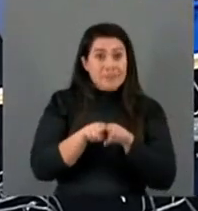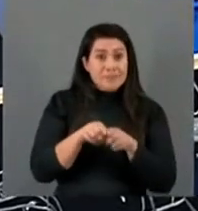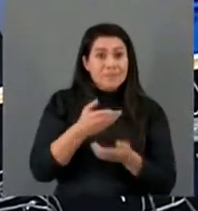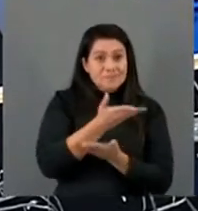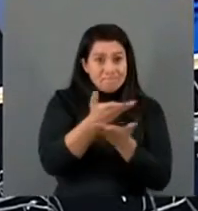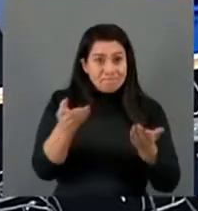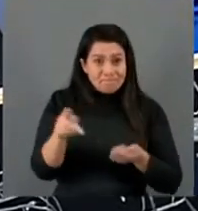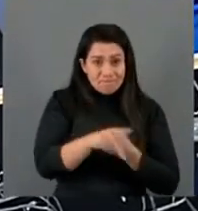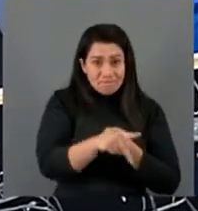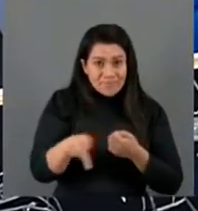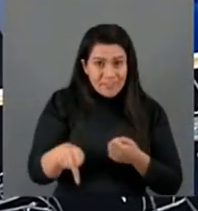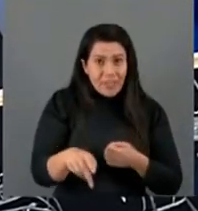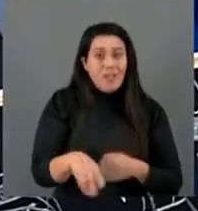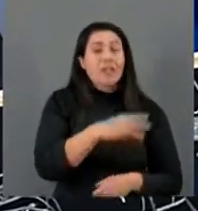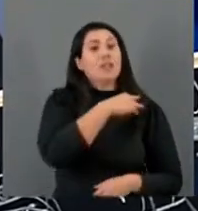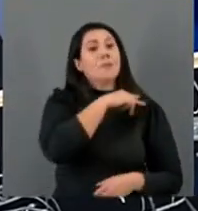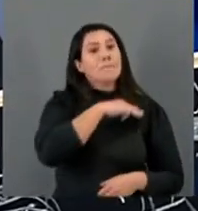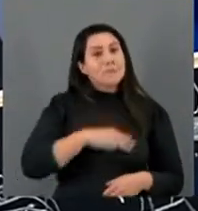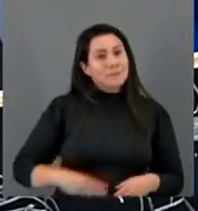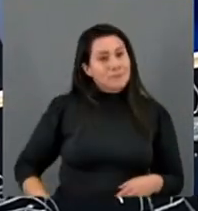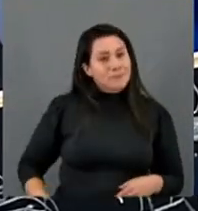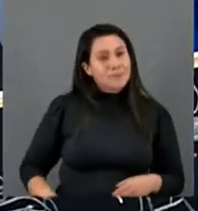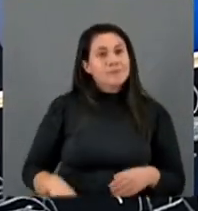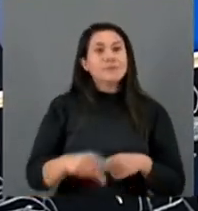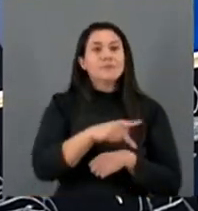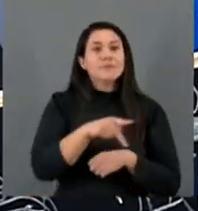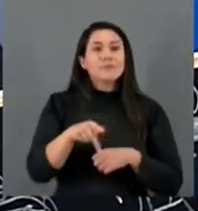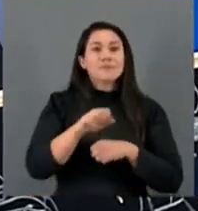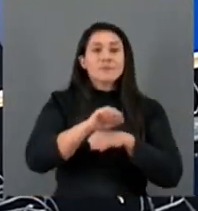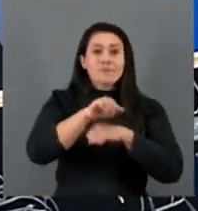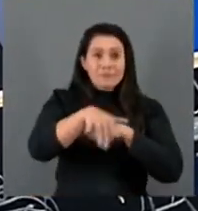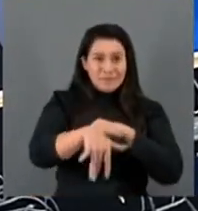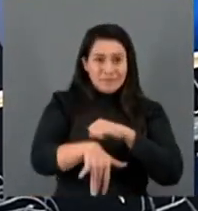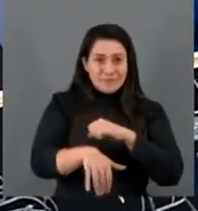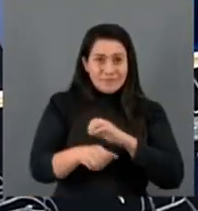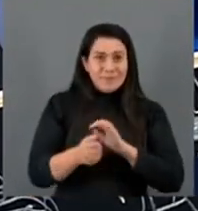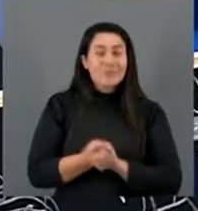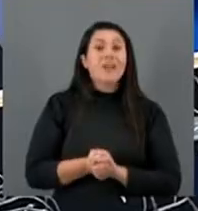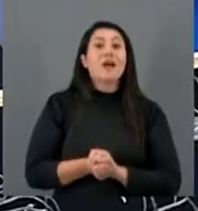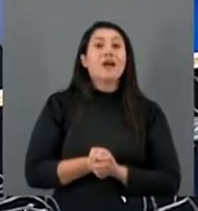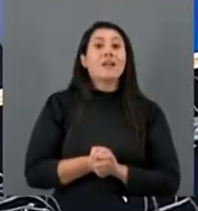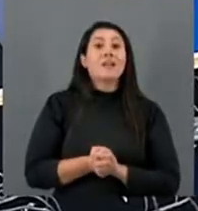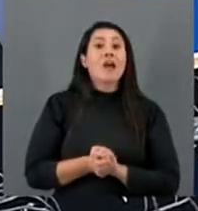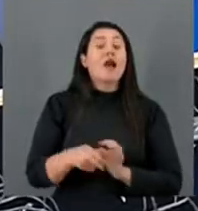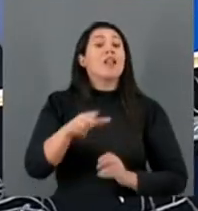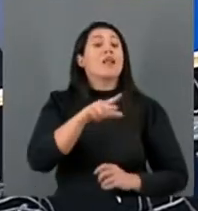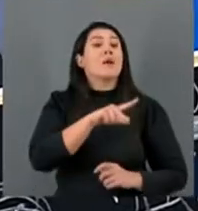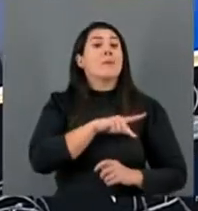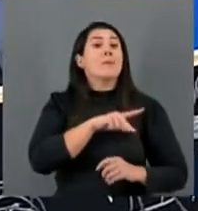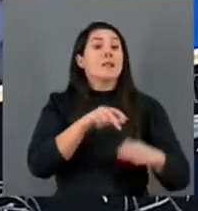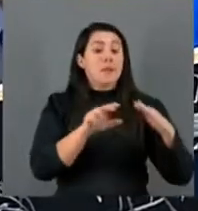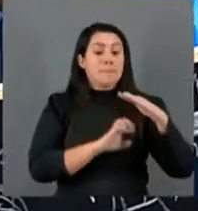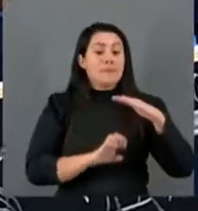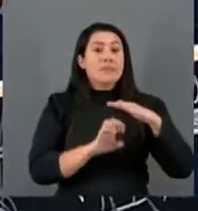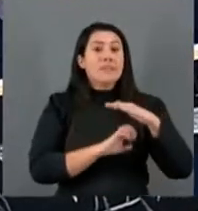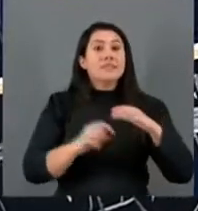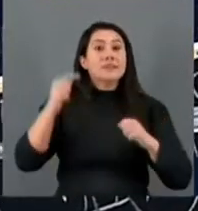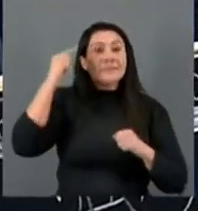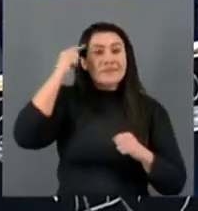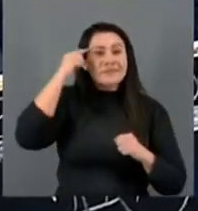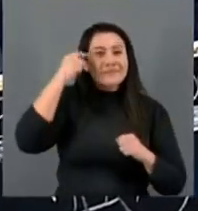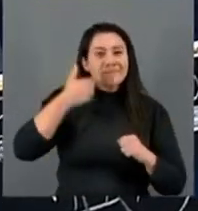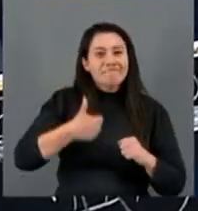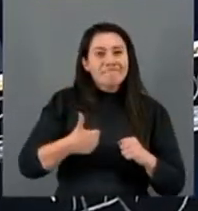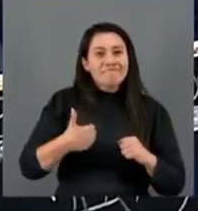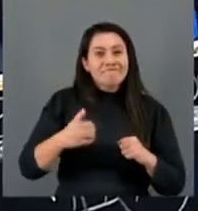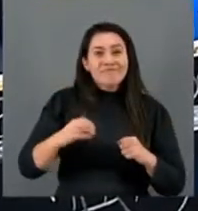senhor ministro, presidente do Banco Central, a iniciativa privada brasileira hoje pensa 10